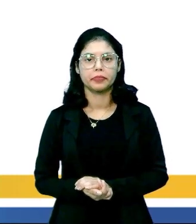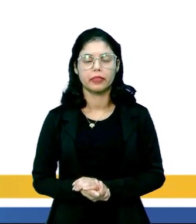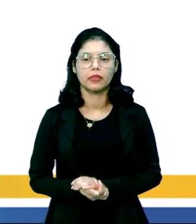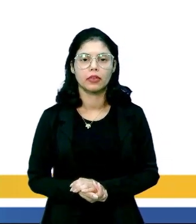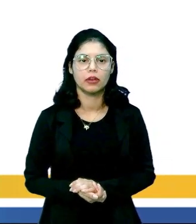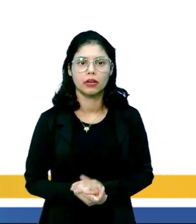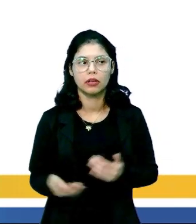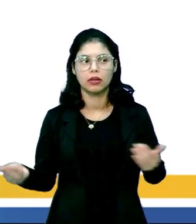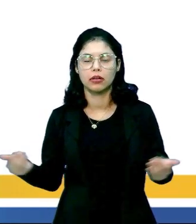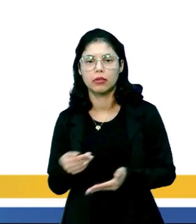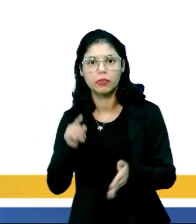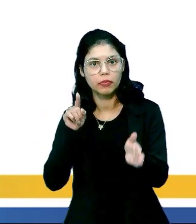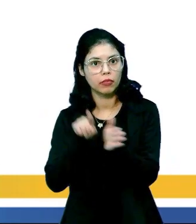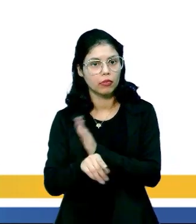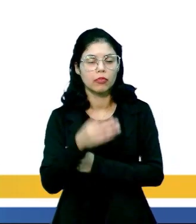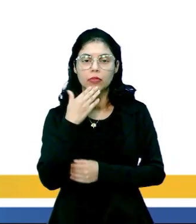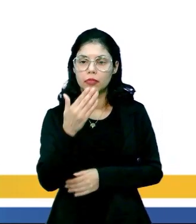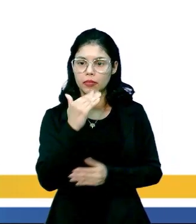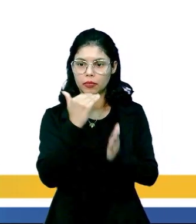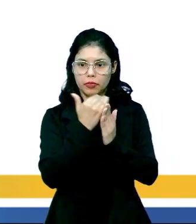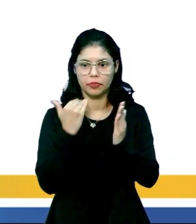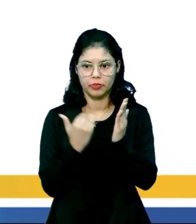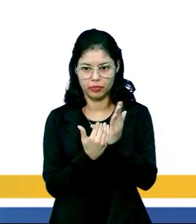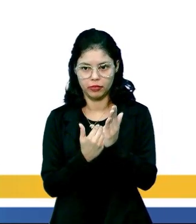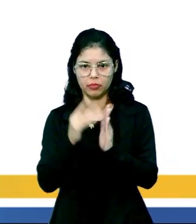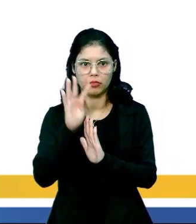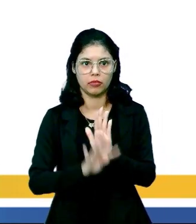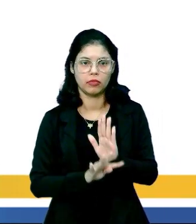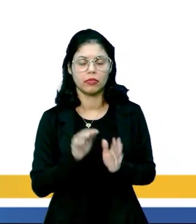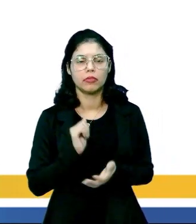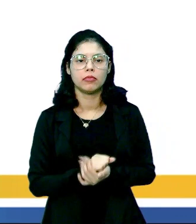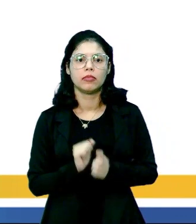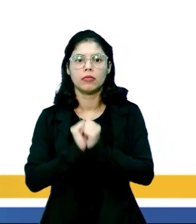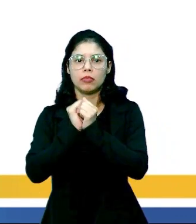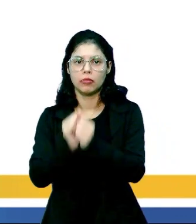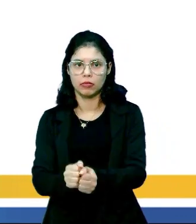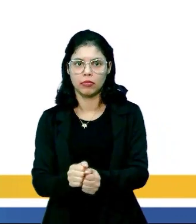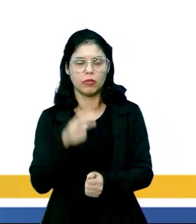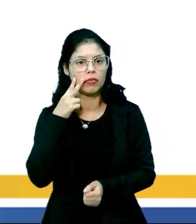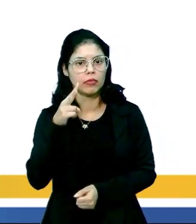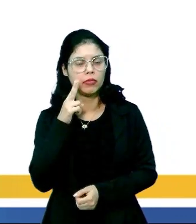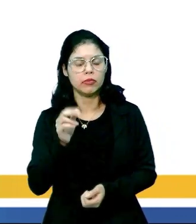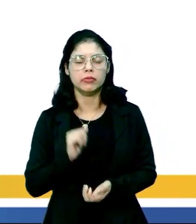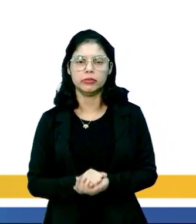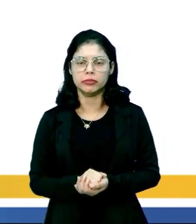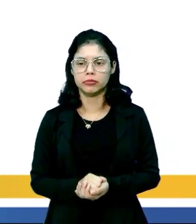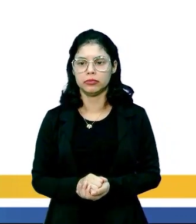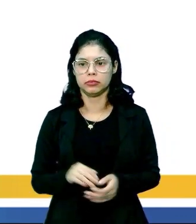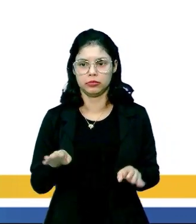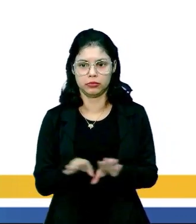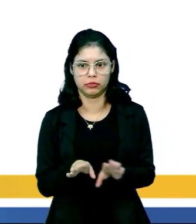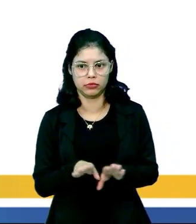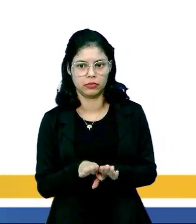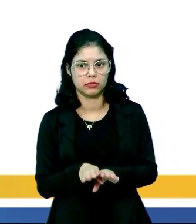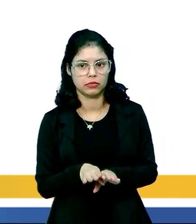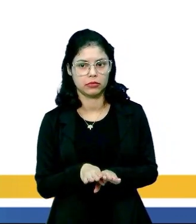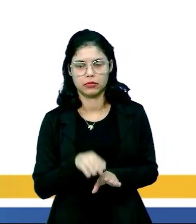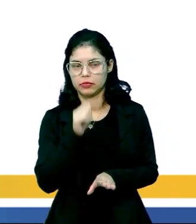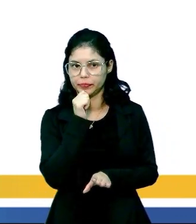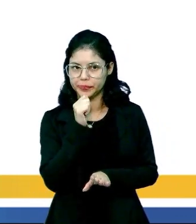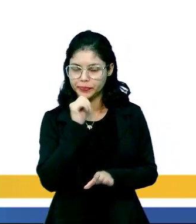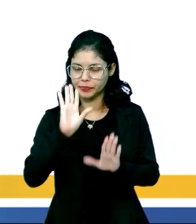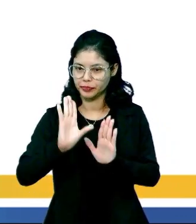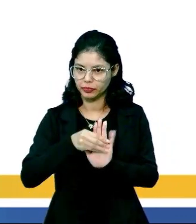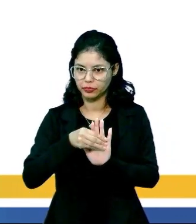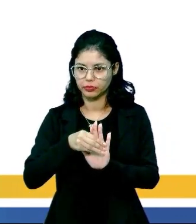vamos agora à questão que está logo abaixo do texto Ok vocês vão ler comigo e ver veremos qual a alternativa que vai se